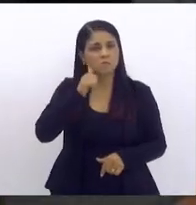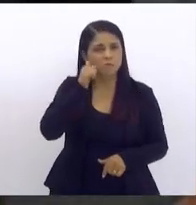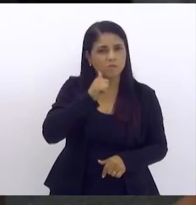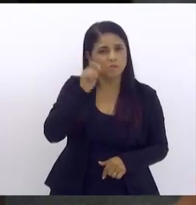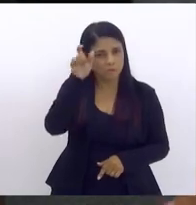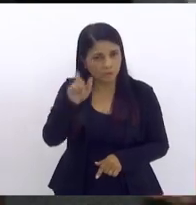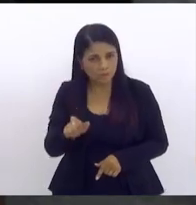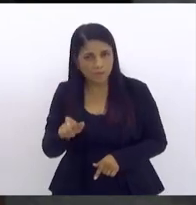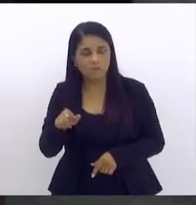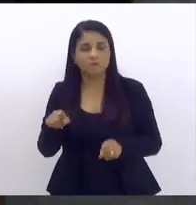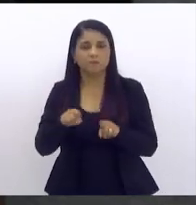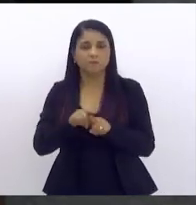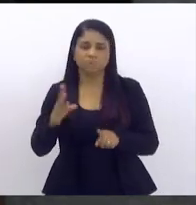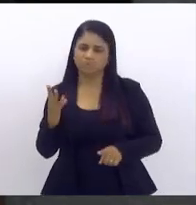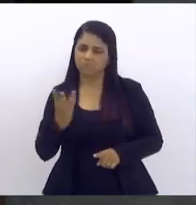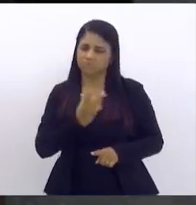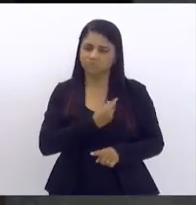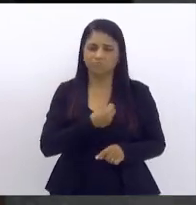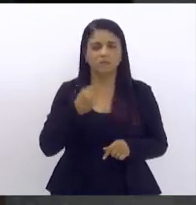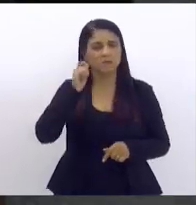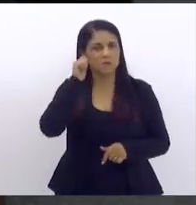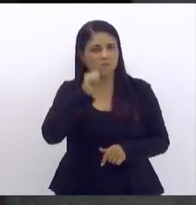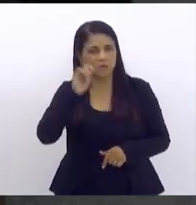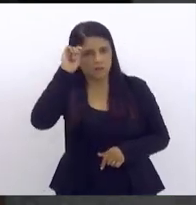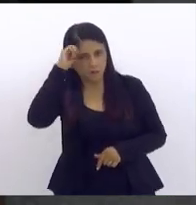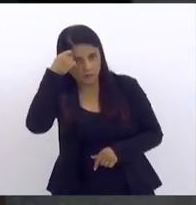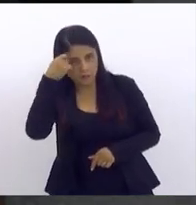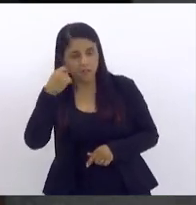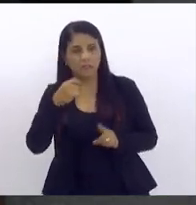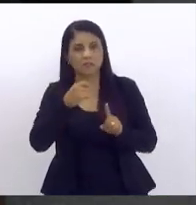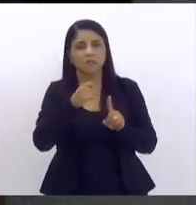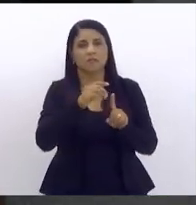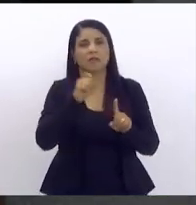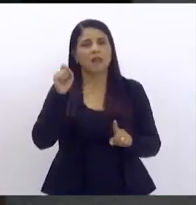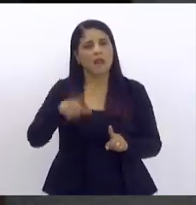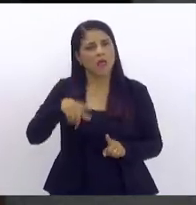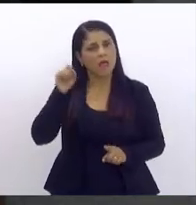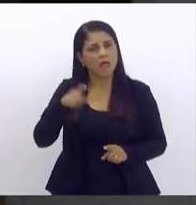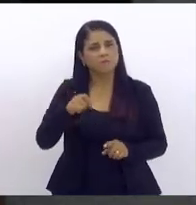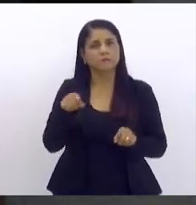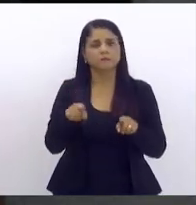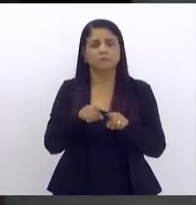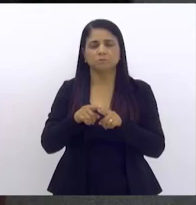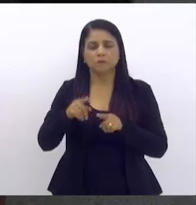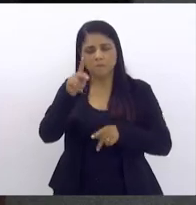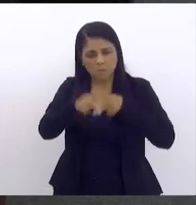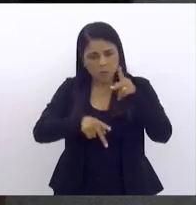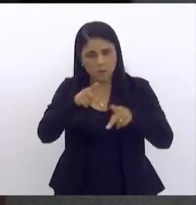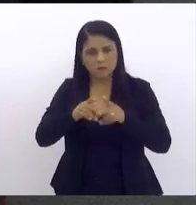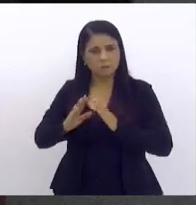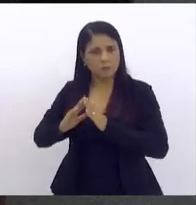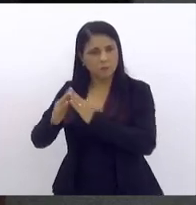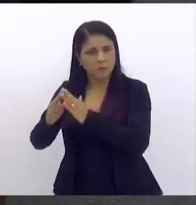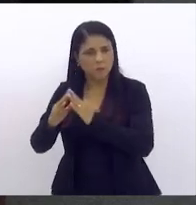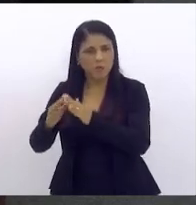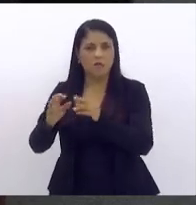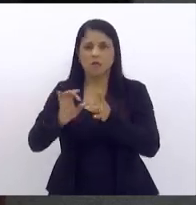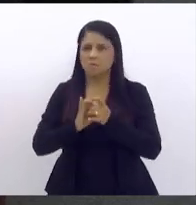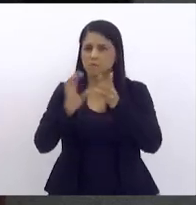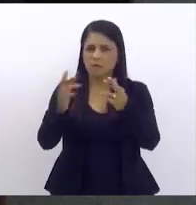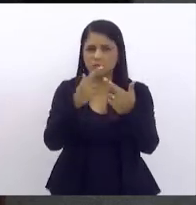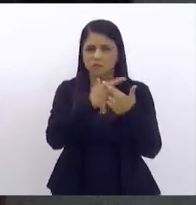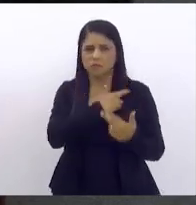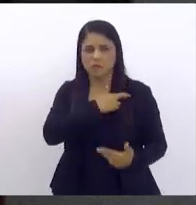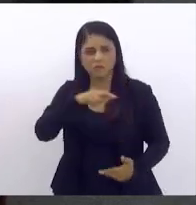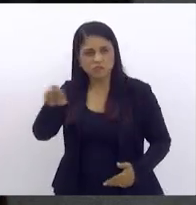negras, transexuais, travestis, lésbicas, pessoas de favela, liberdade religiosa e valorização dos cultos